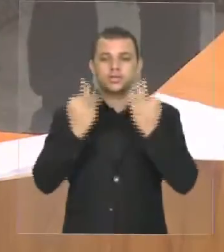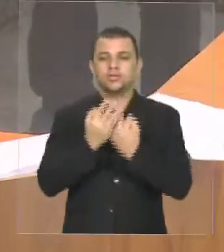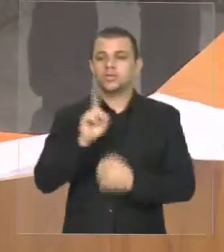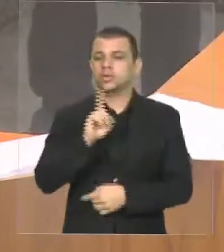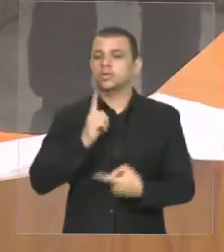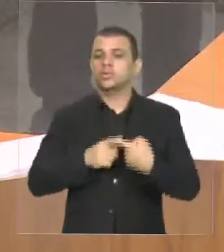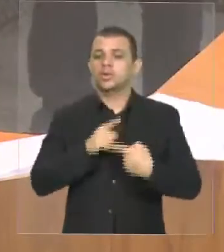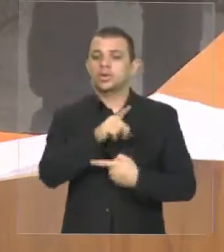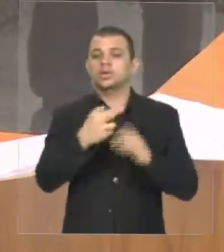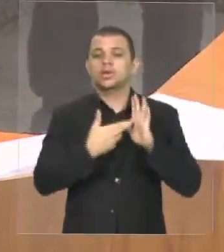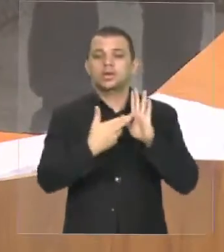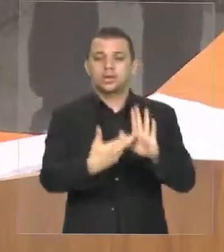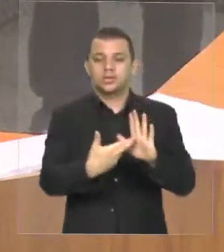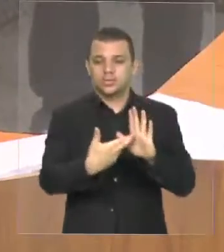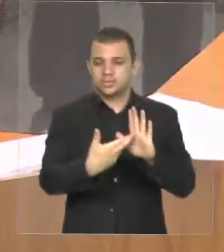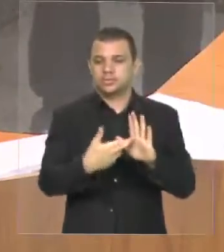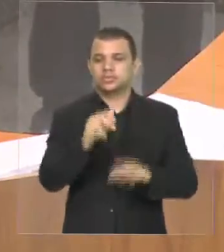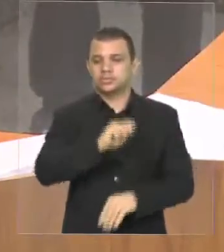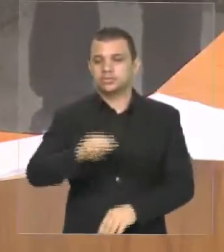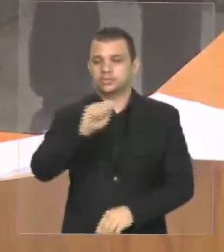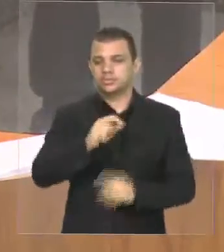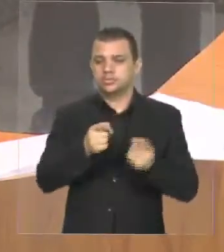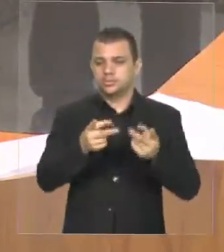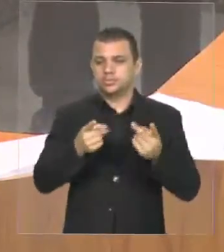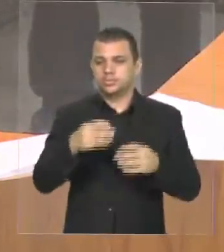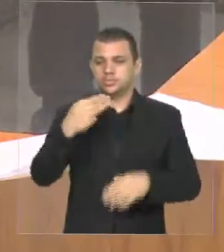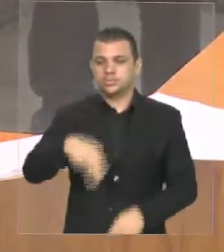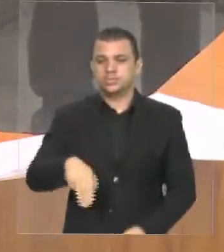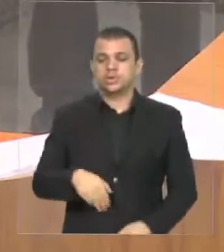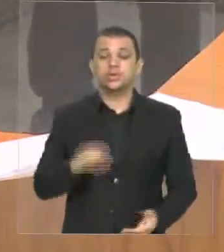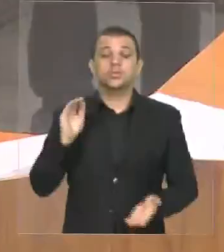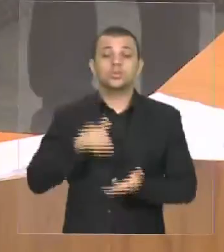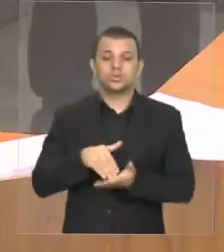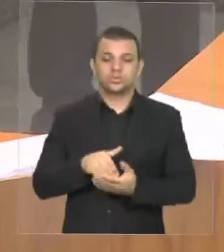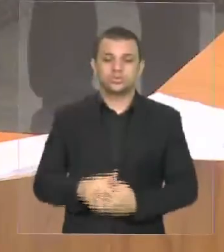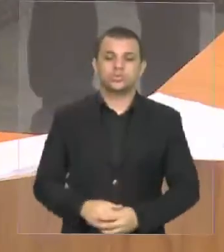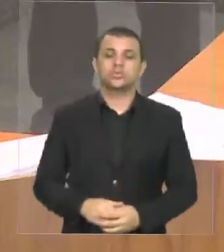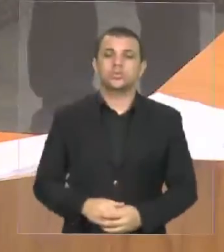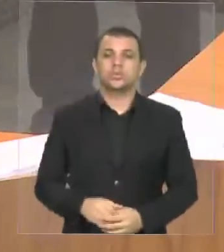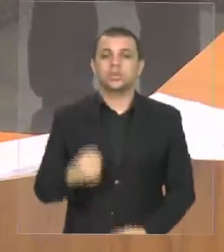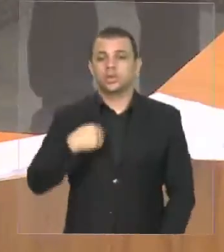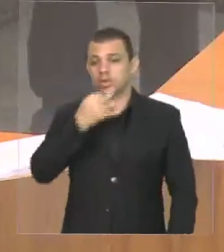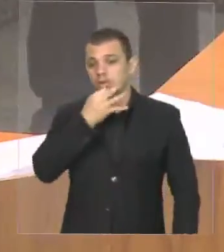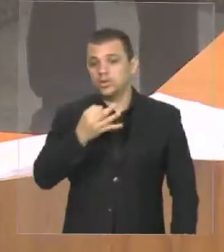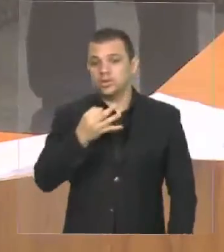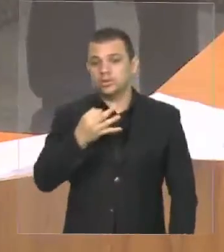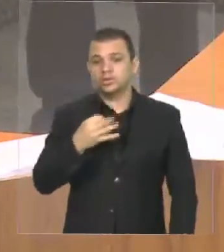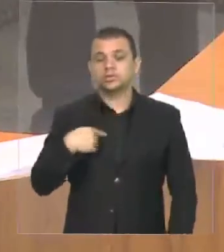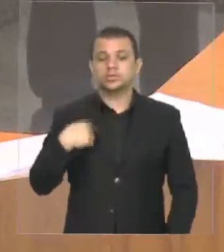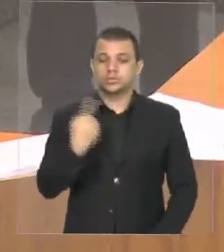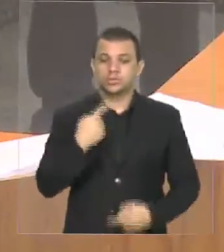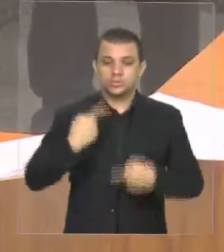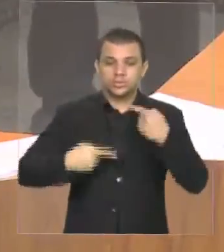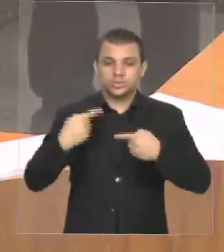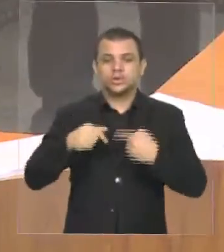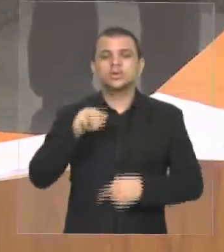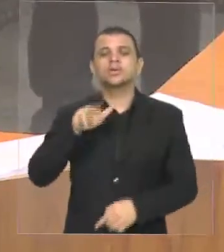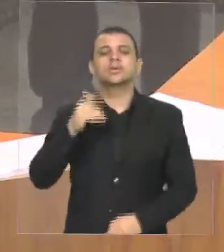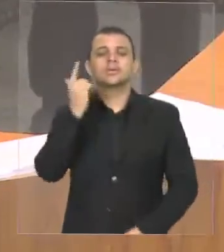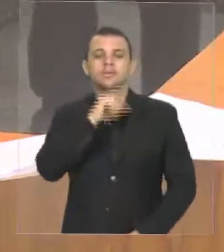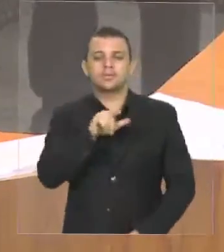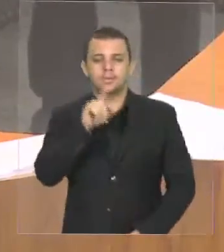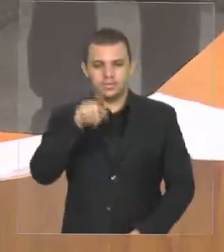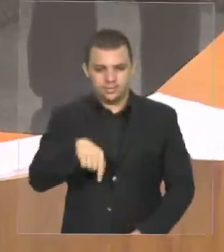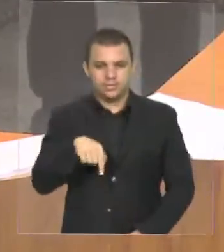representantes da Associação Comercial do Maranhão. E, por fim, senhor presidente, acho que só quem ganha com essa discussão é o plenário desta casa, que não